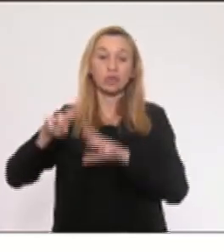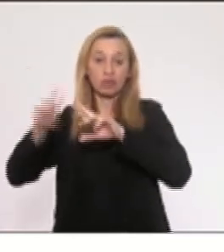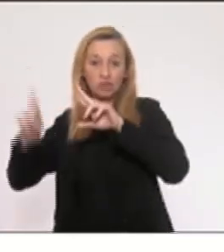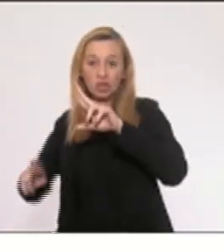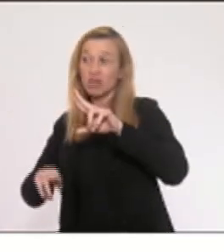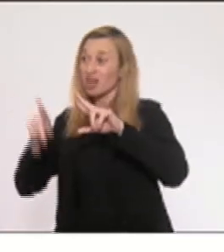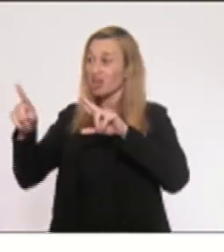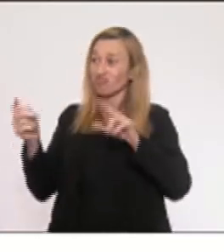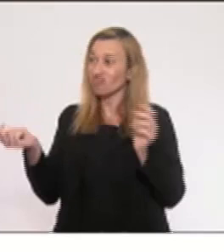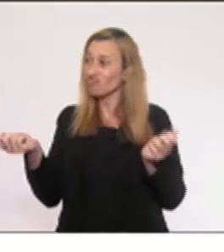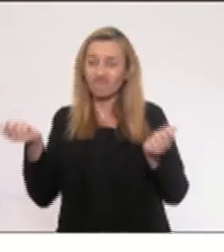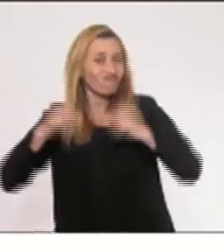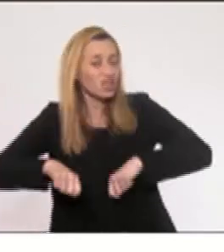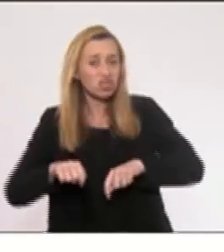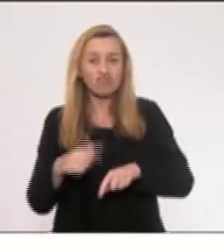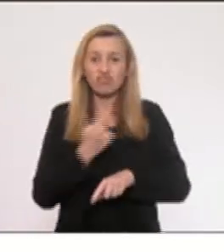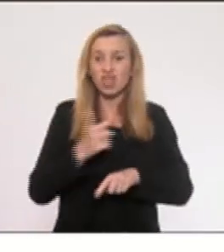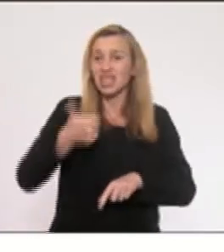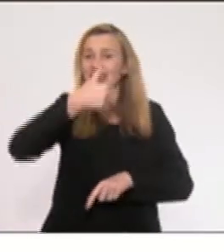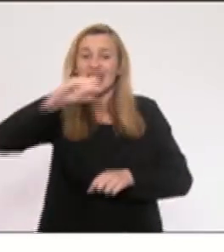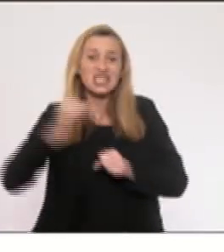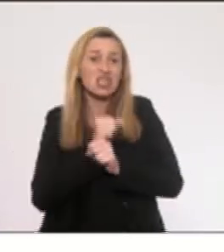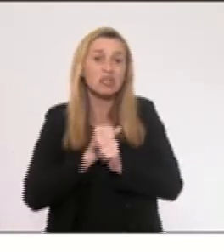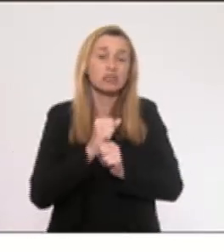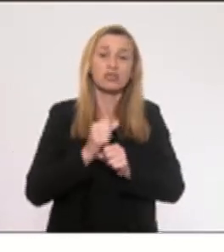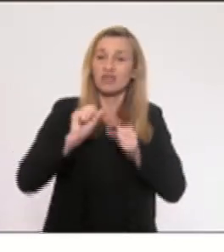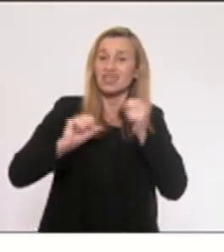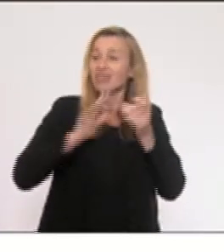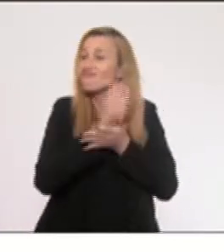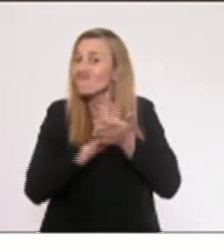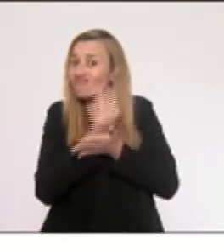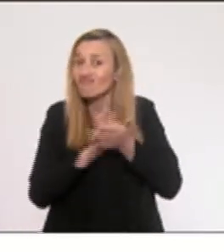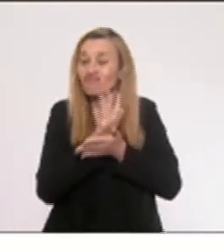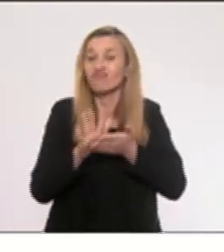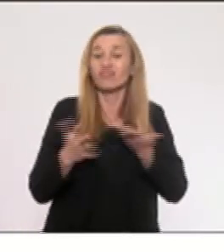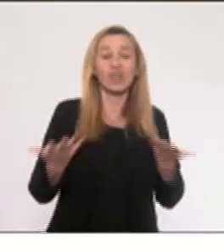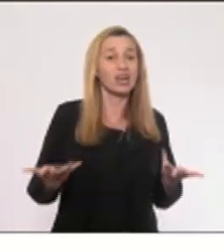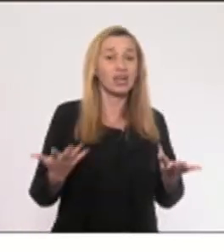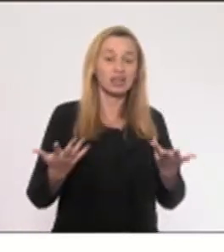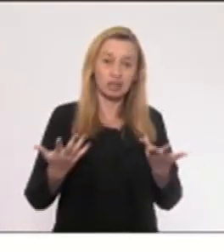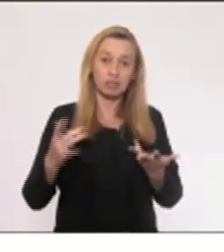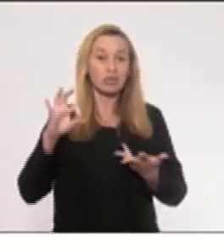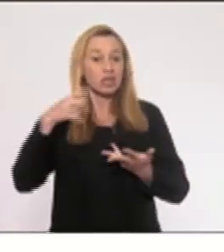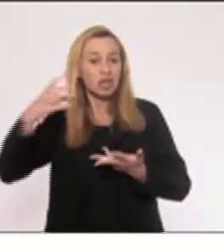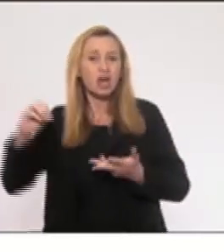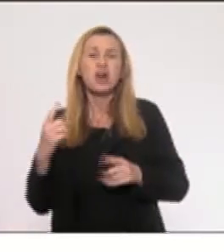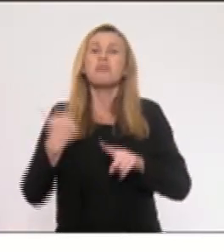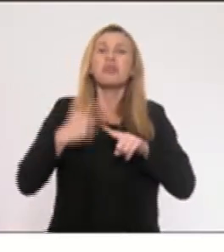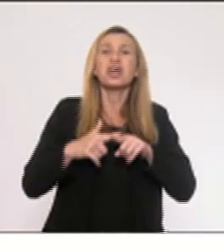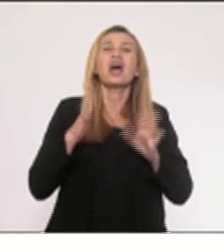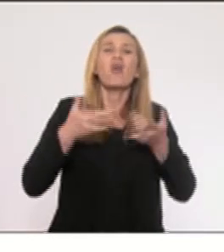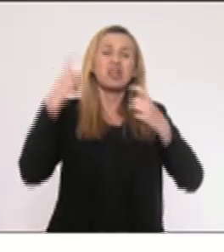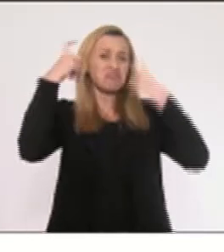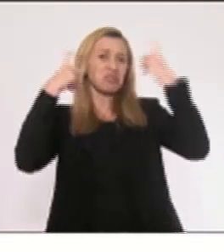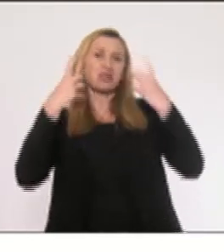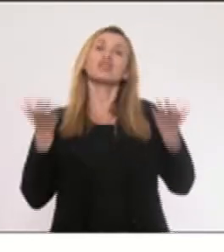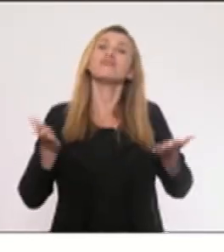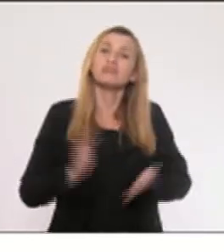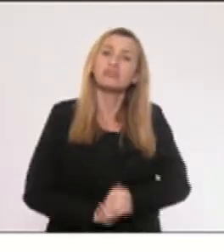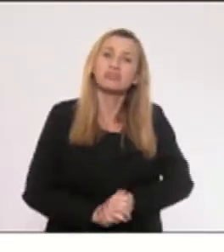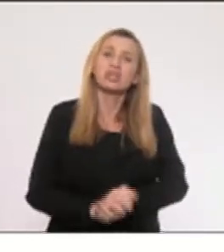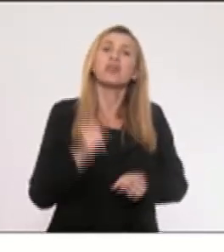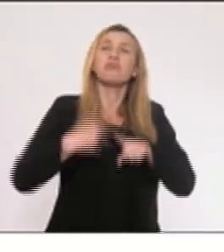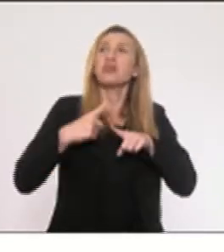incapaz, incompetente em 10 anos de fazer algo pelo Canecão, por que essa preocupação agora?